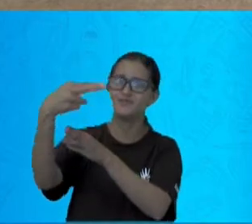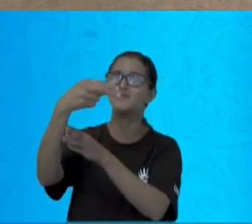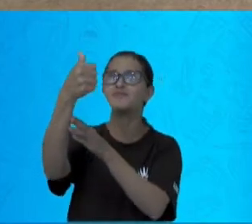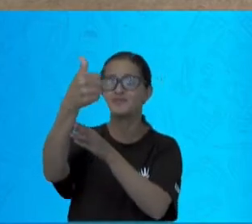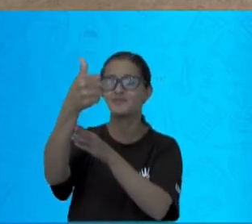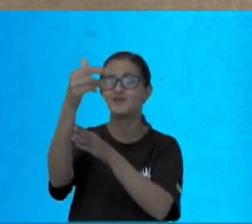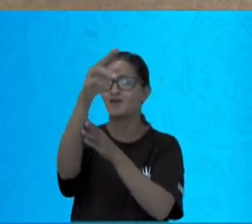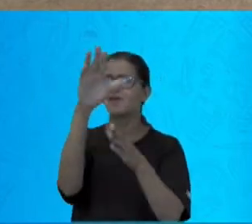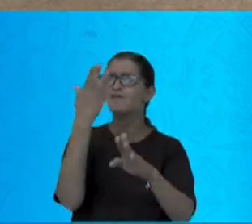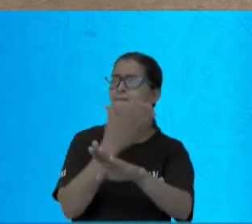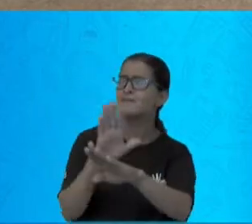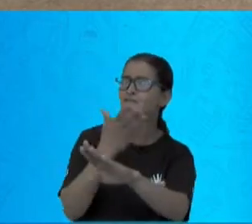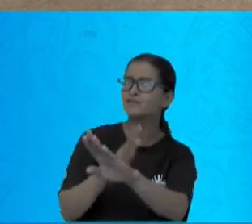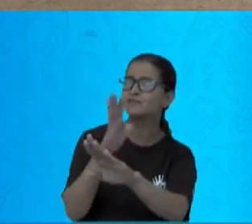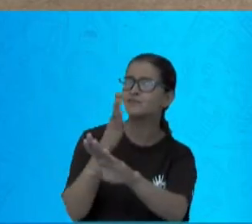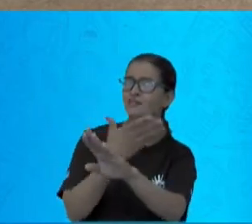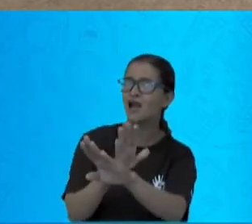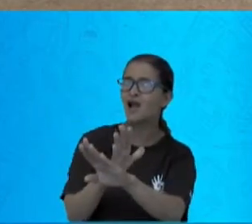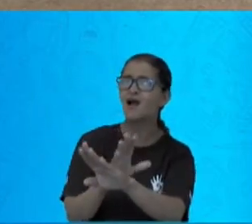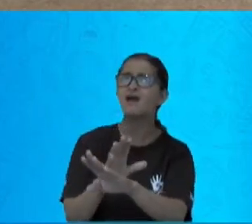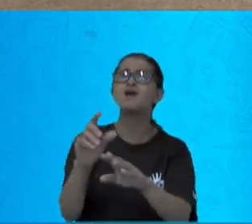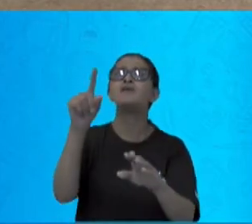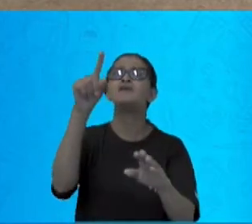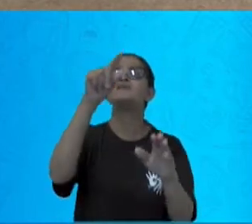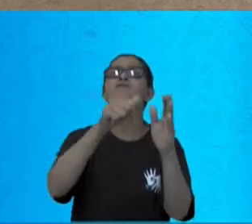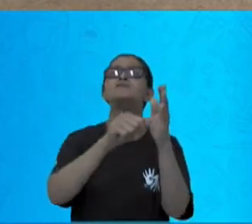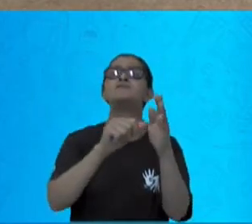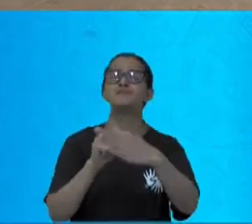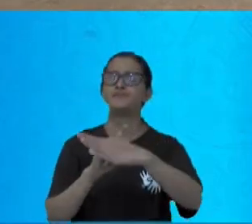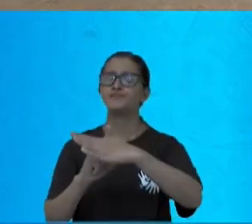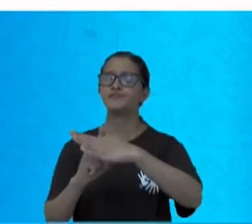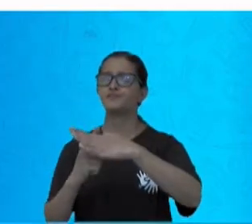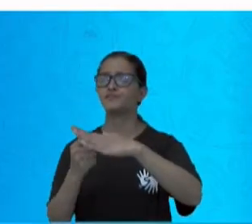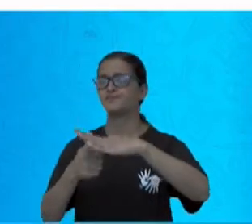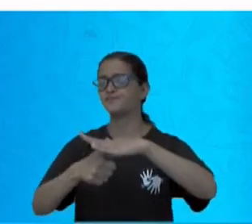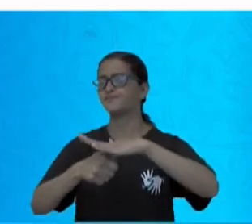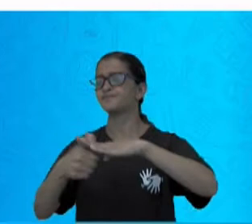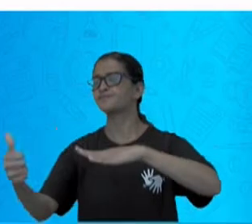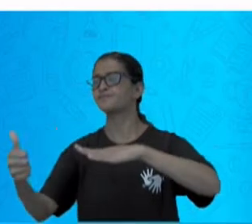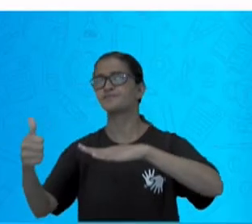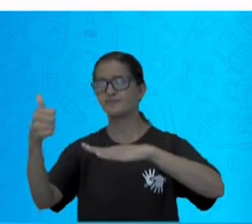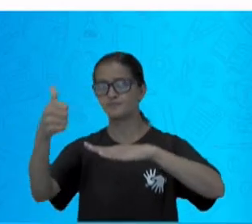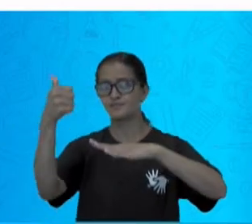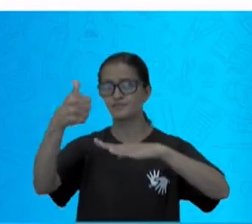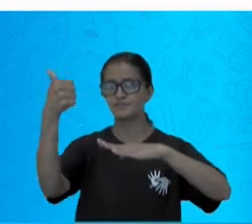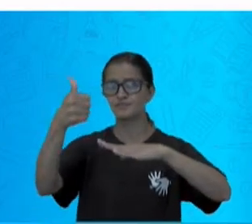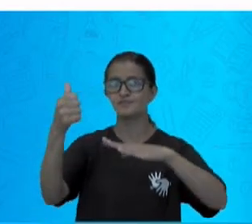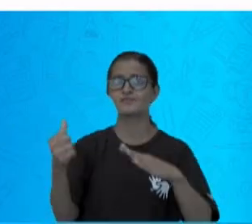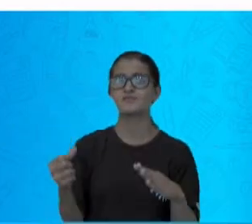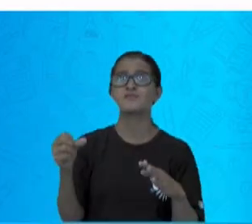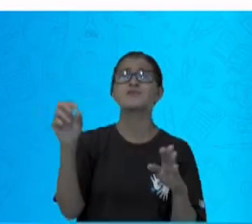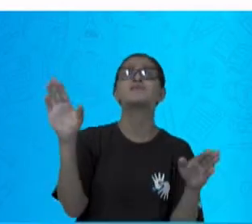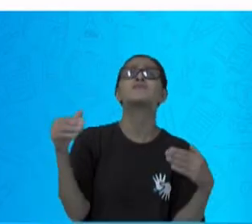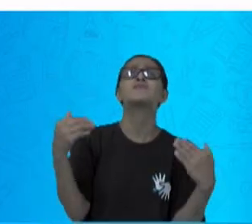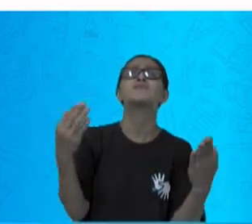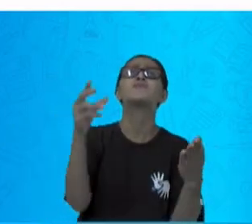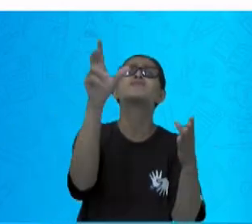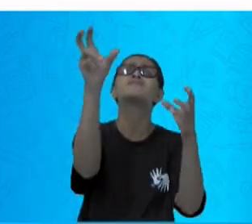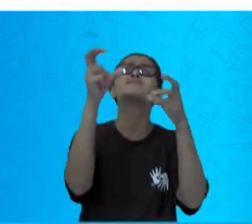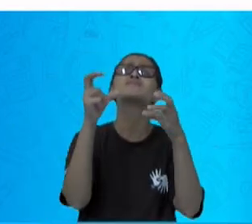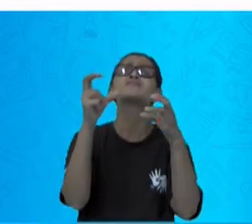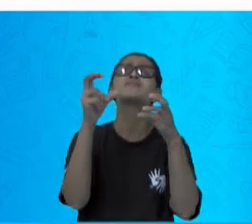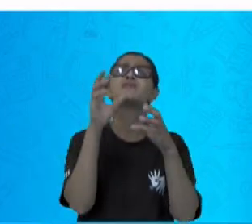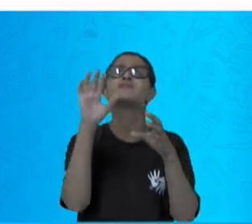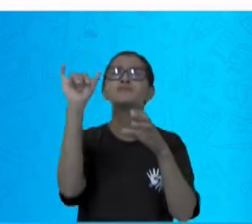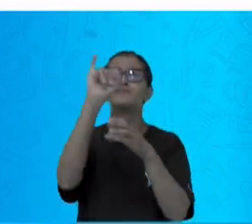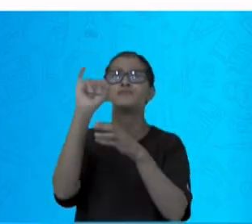para a prática. Em 8 ao quadrado igual a 64, responda as seguintes